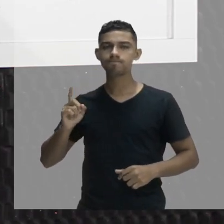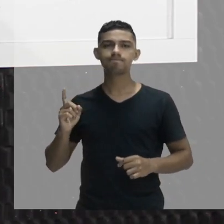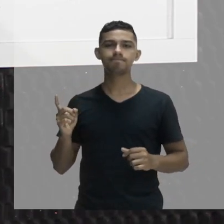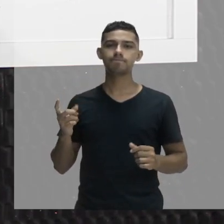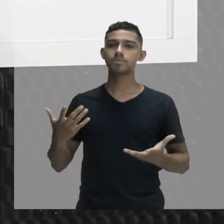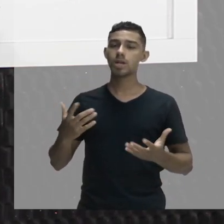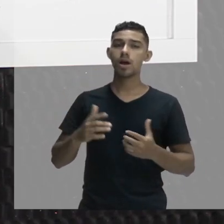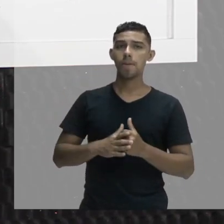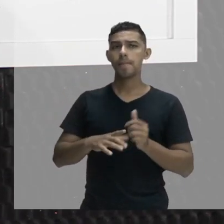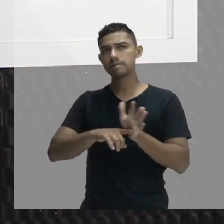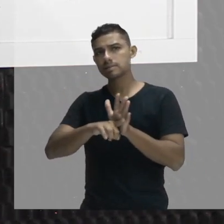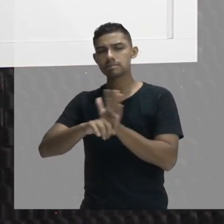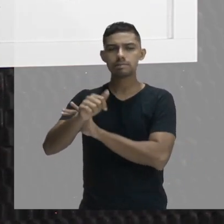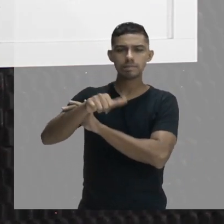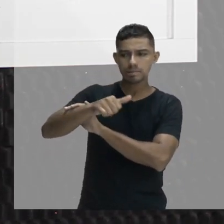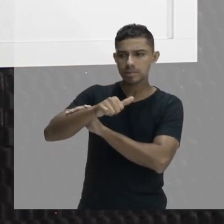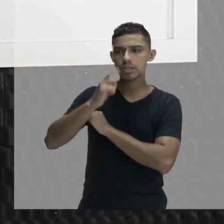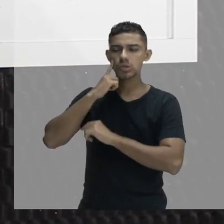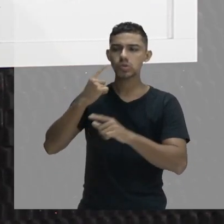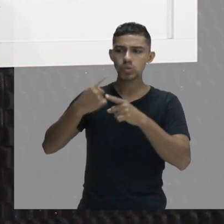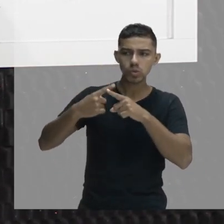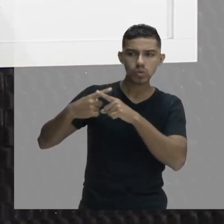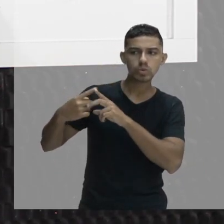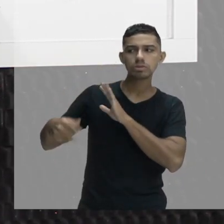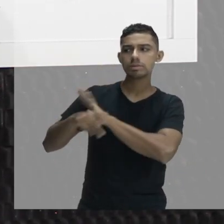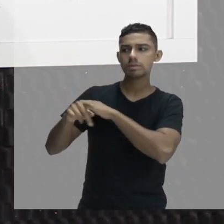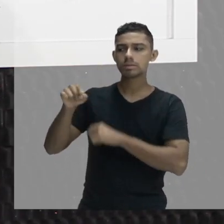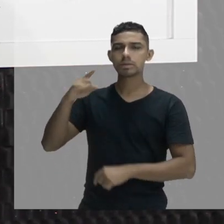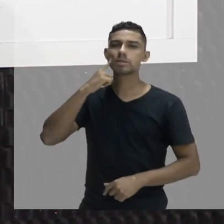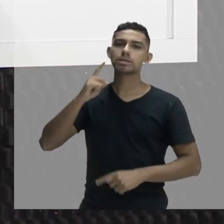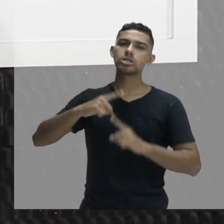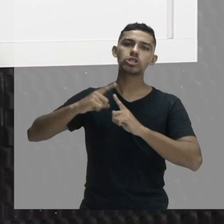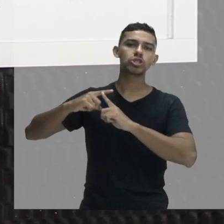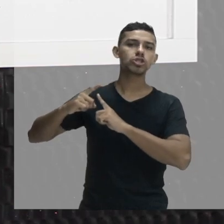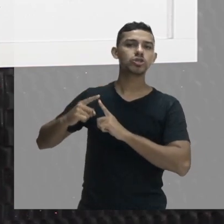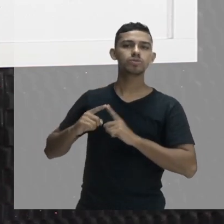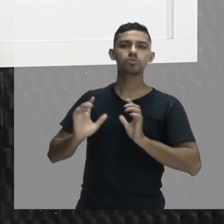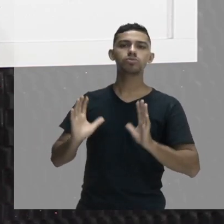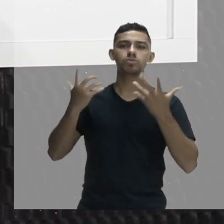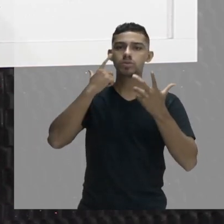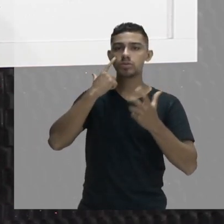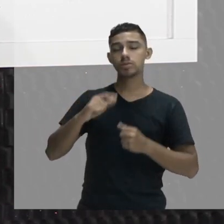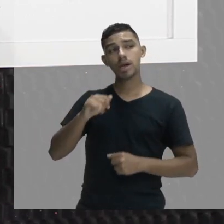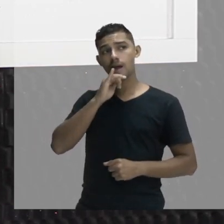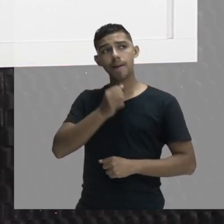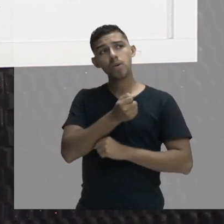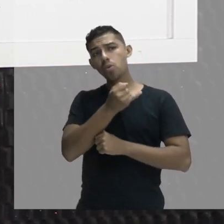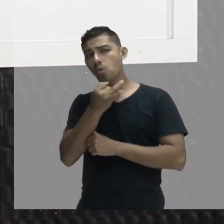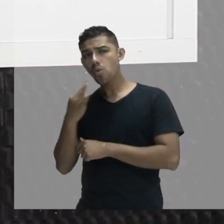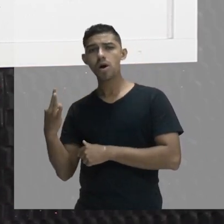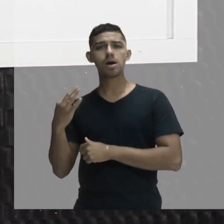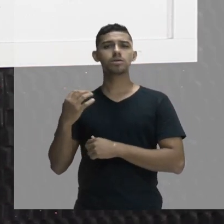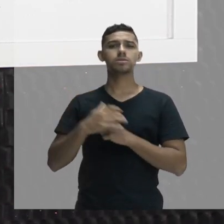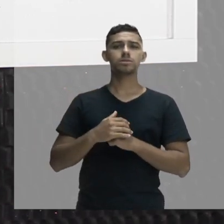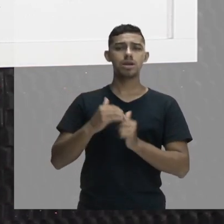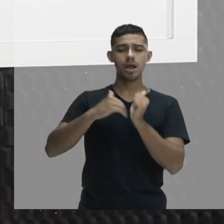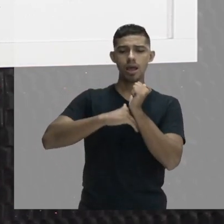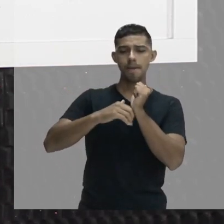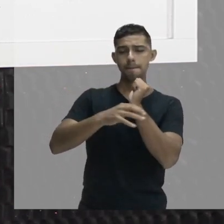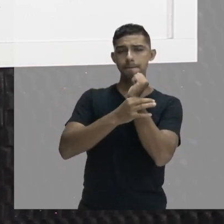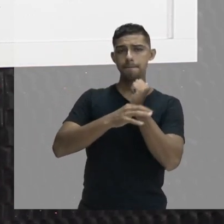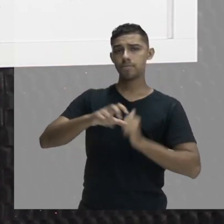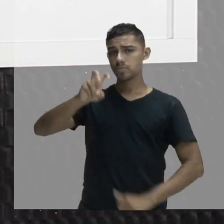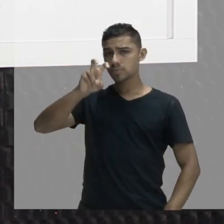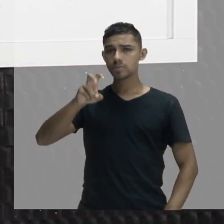Então, a análise combinatória ele resolve esses tipos de situações aqui. Ó. Eu coloquei aqui, ó, quantas senhas de 5